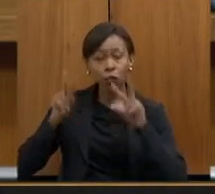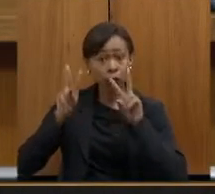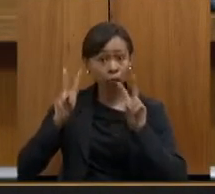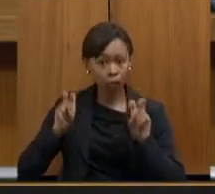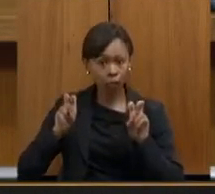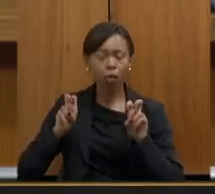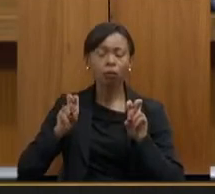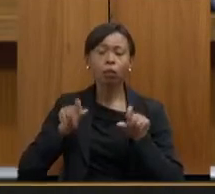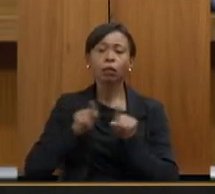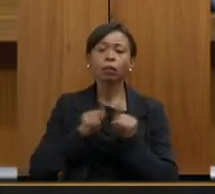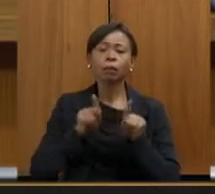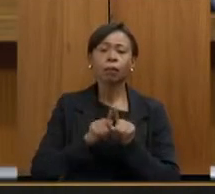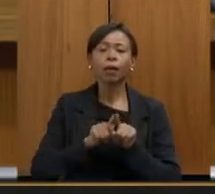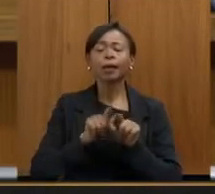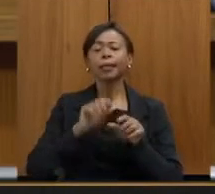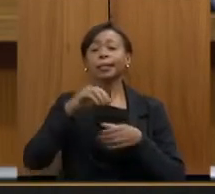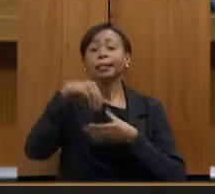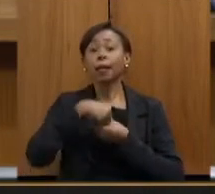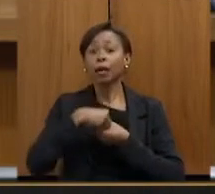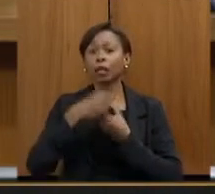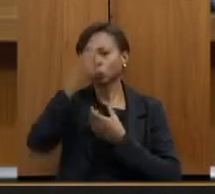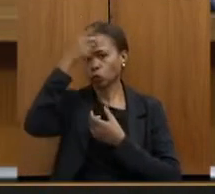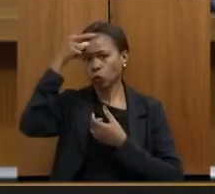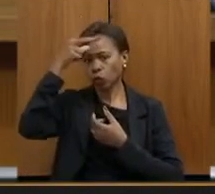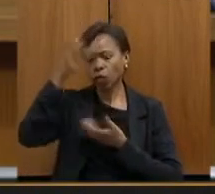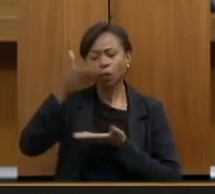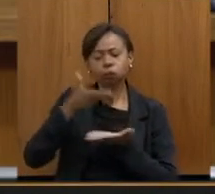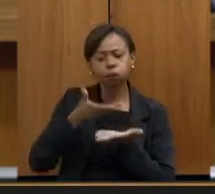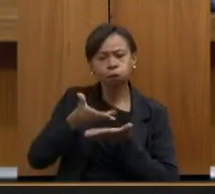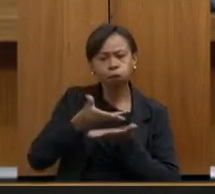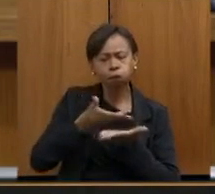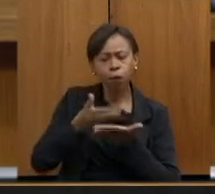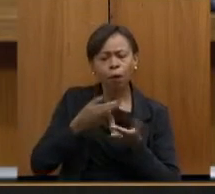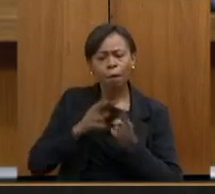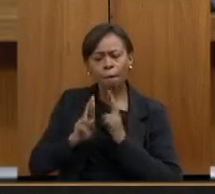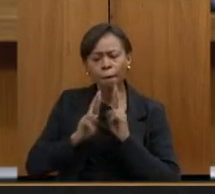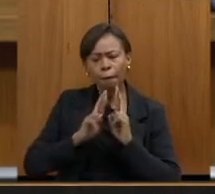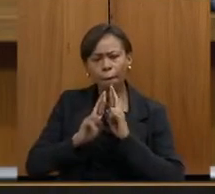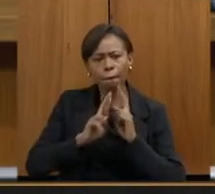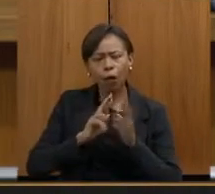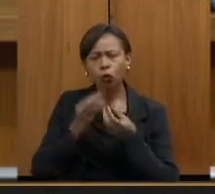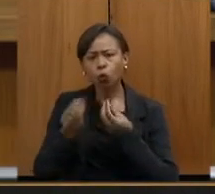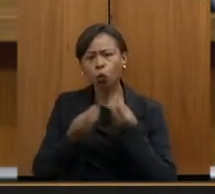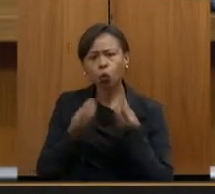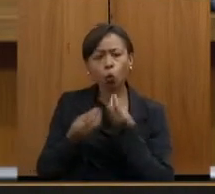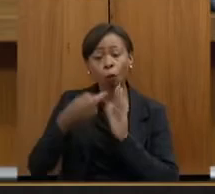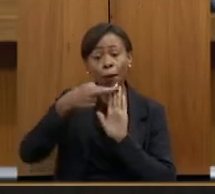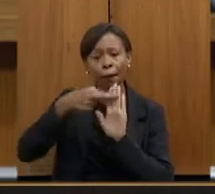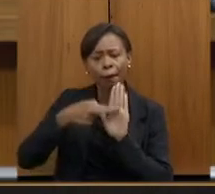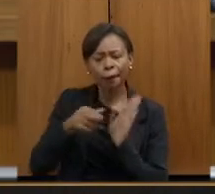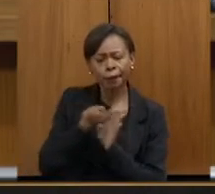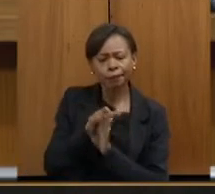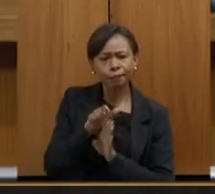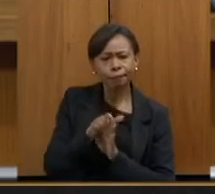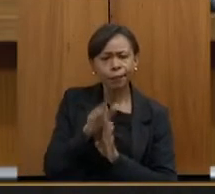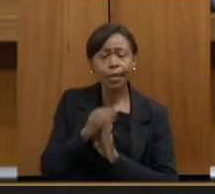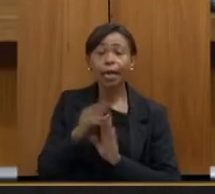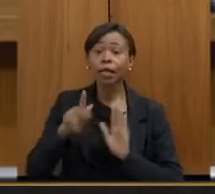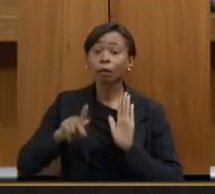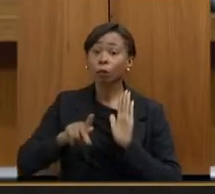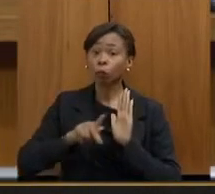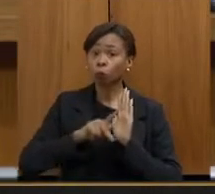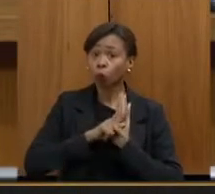da interlocução interna, da construção conjunta de diretrizes que vão efetivar os processos de regularização